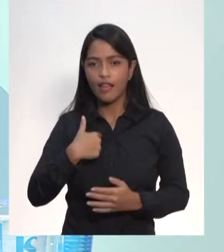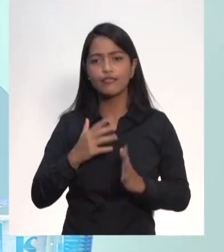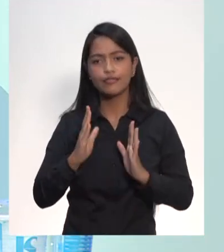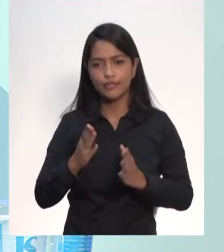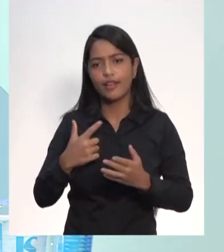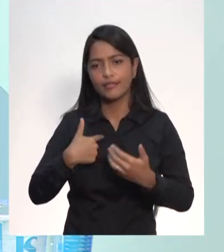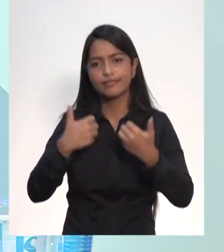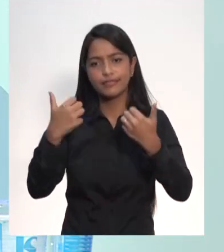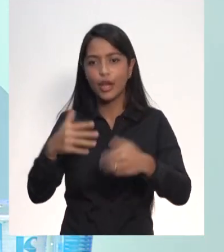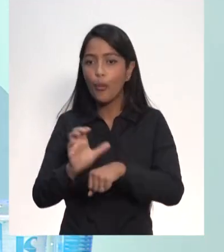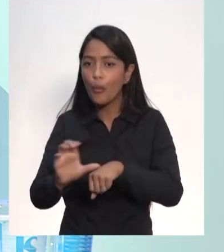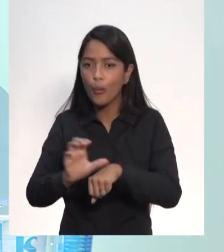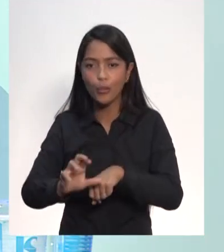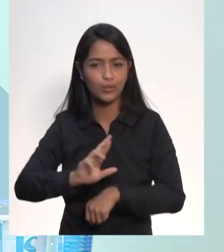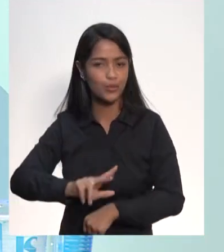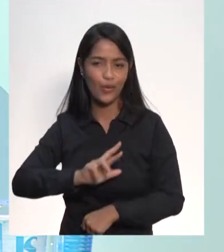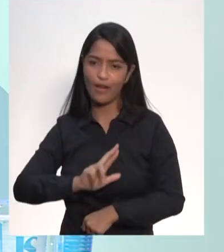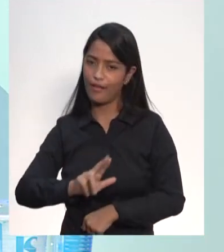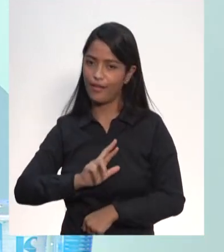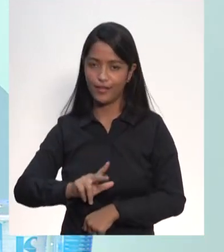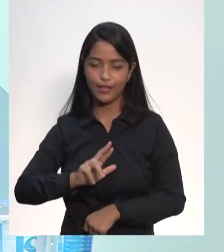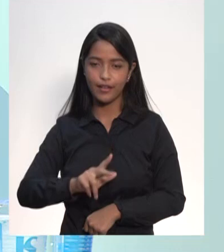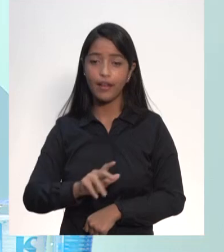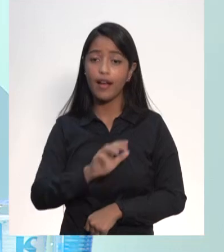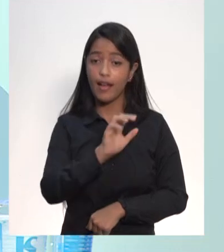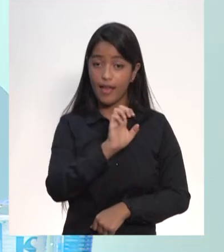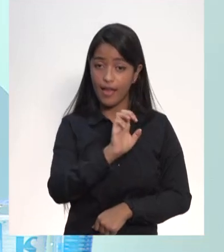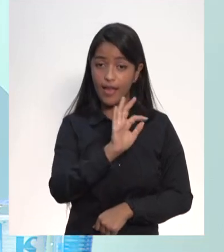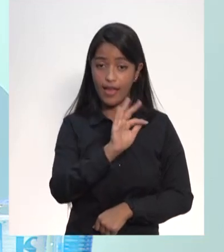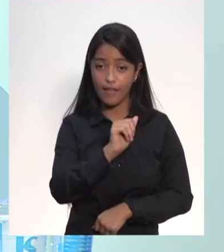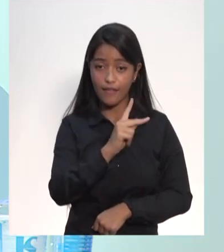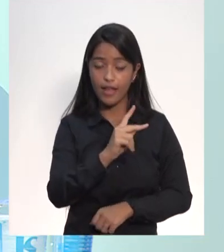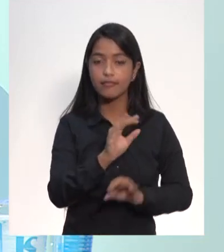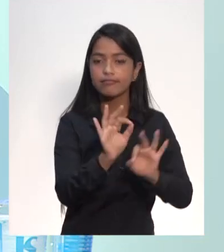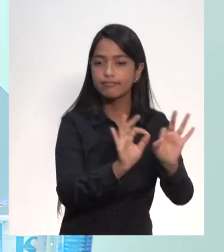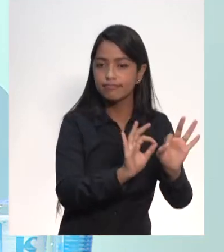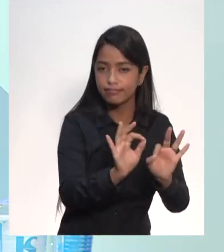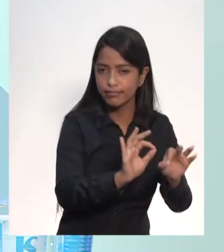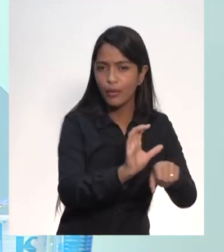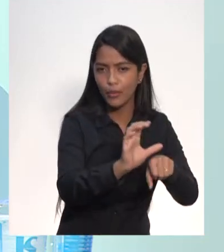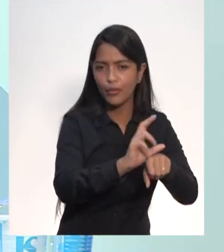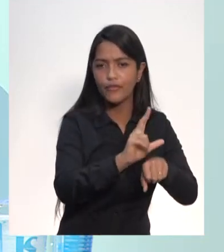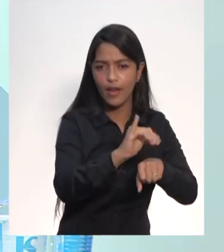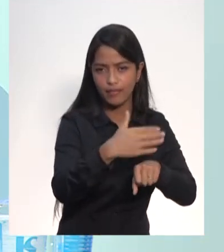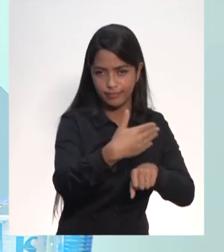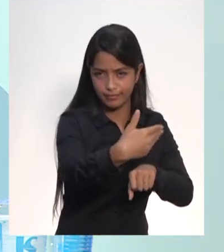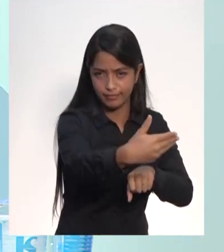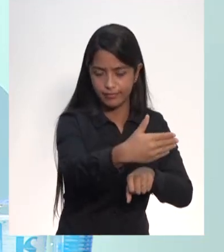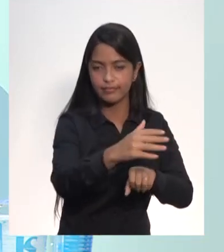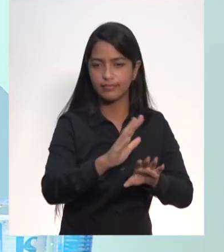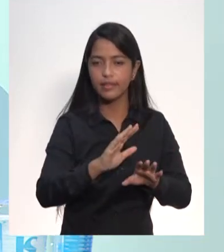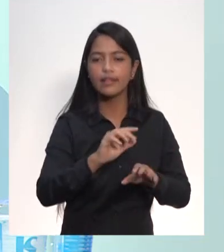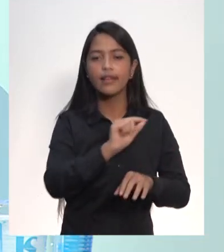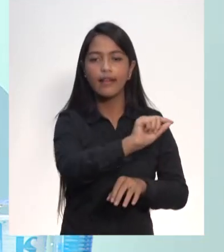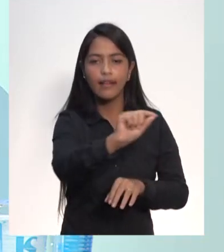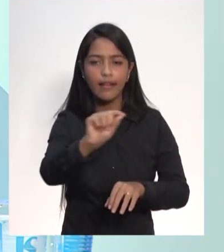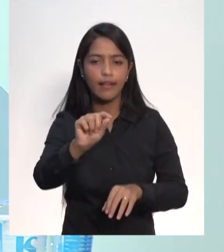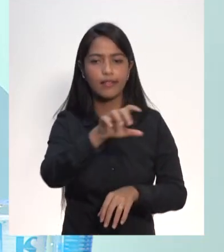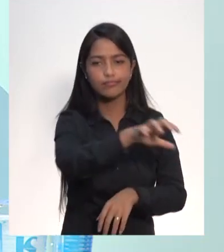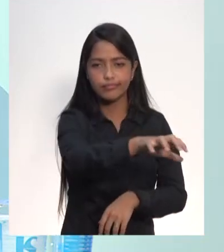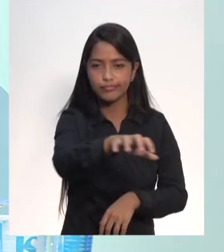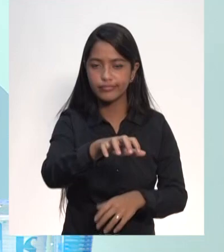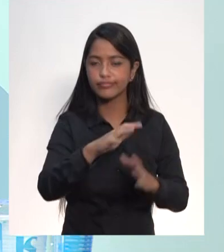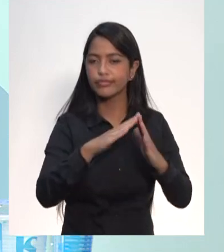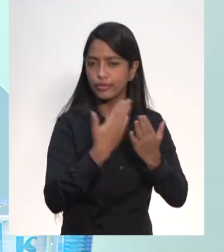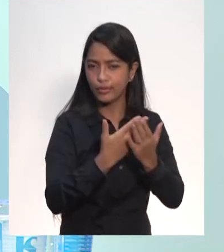né? A EFAP está organizando sim um curso que será desenvolvido aí com as nossas regionais, será desenvolvido com as nossas